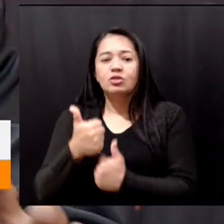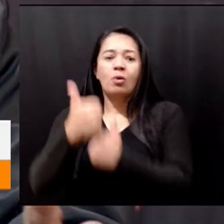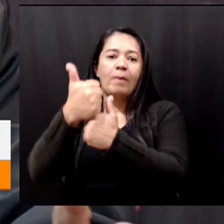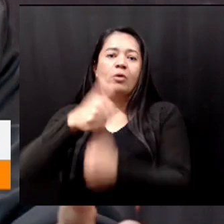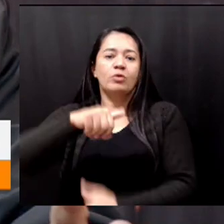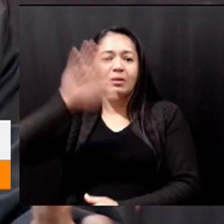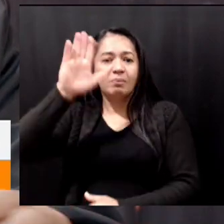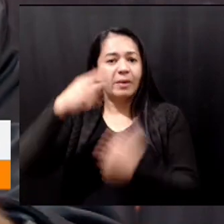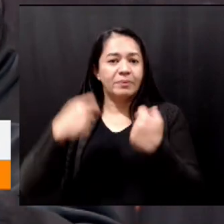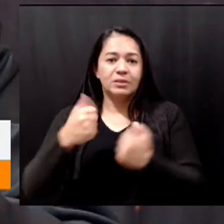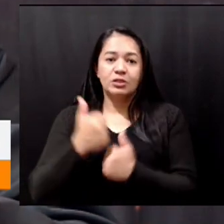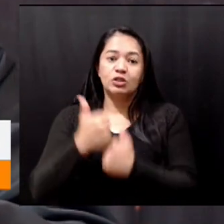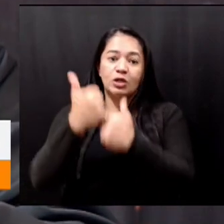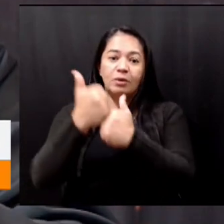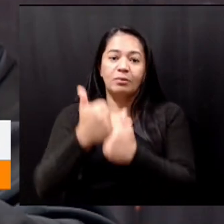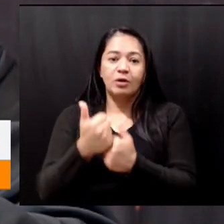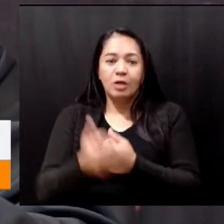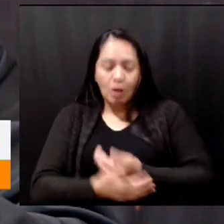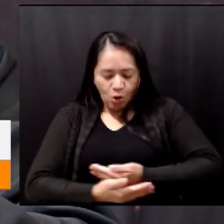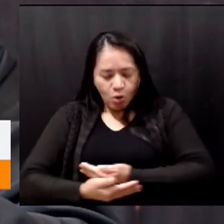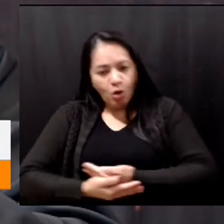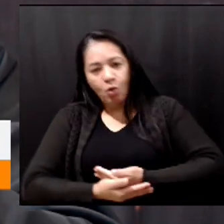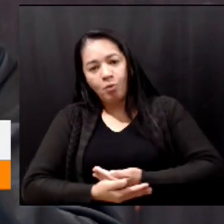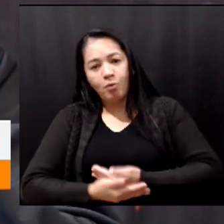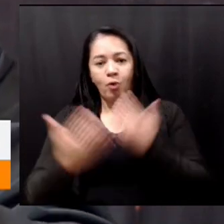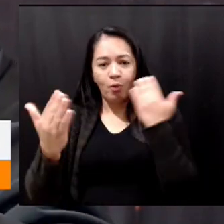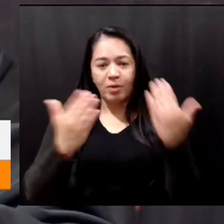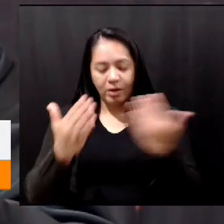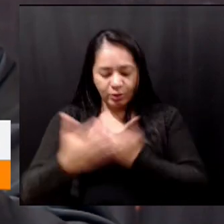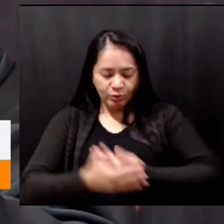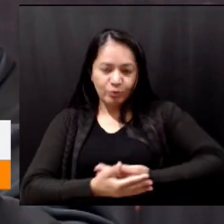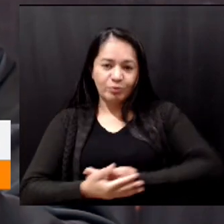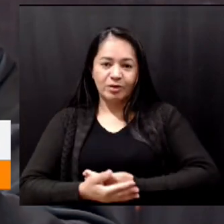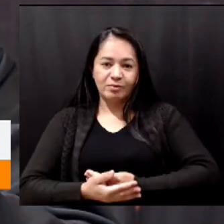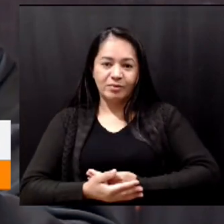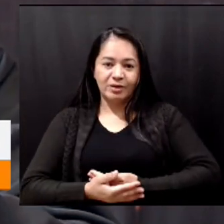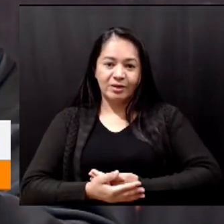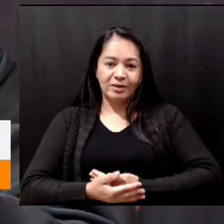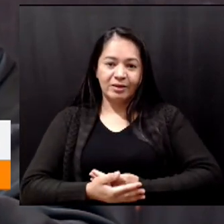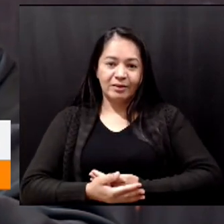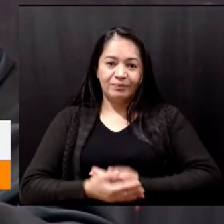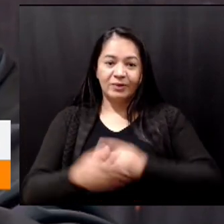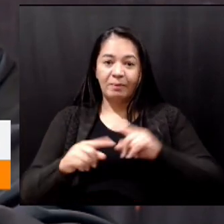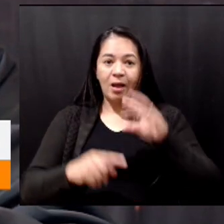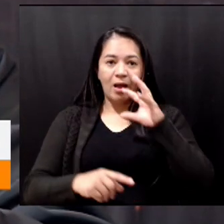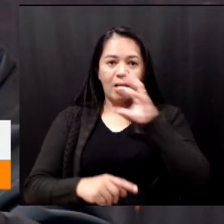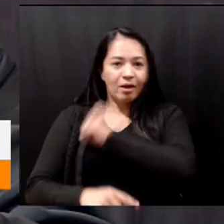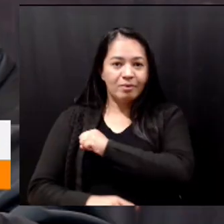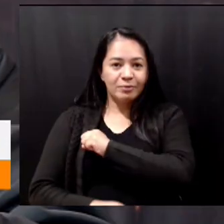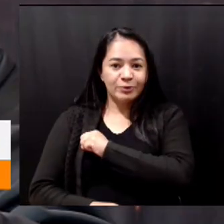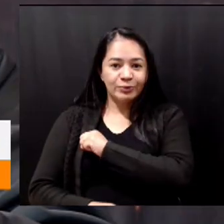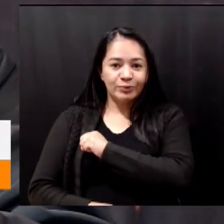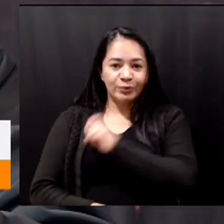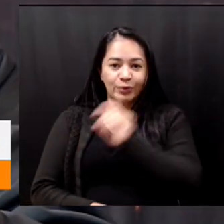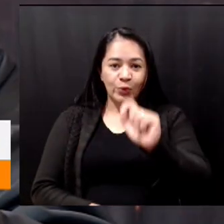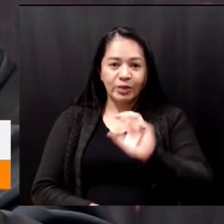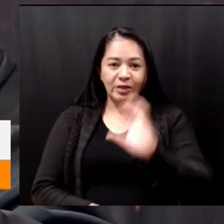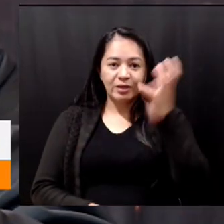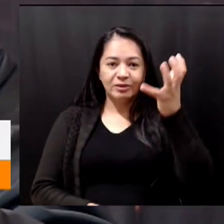bebê recém-nascido. Só que o que acaba acontecendo? Rapidamente, ou ele vai dar certo ou ele vai dar